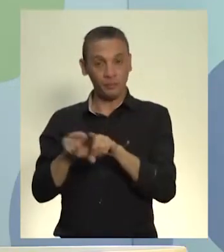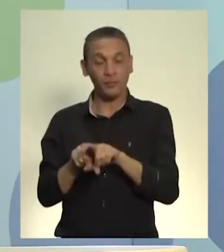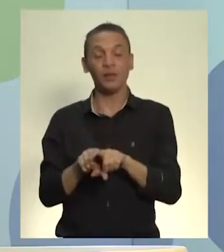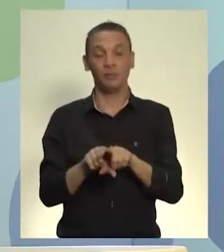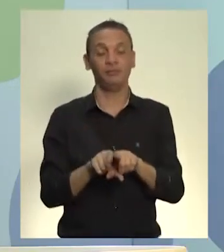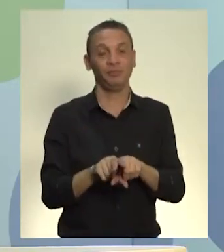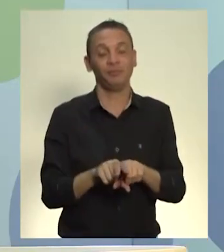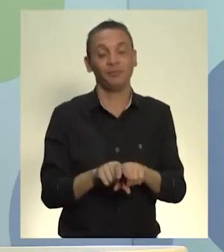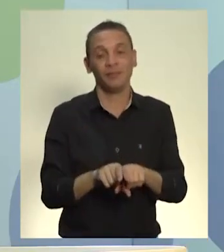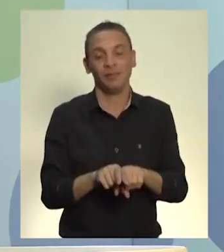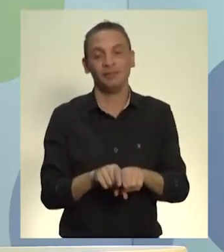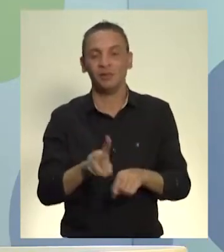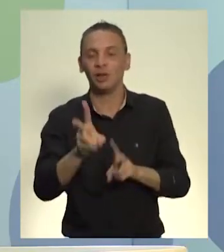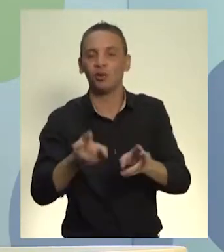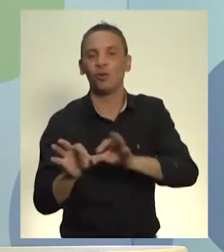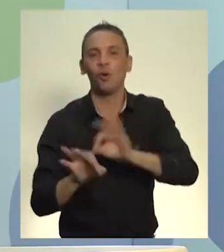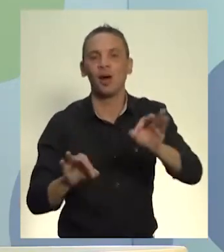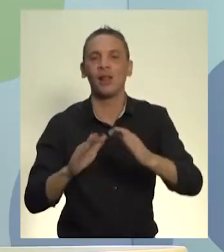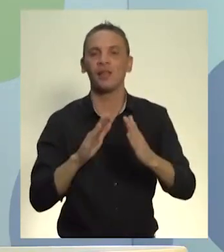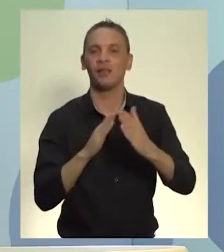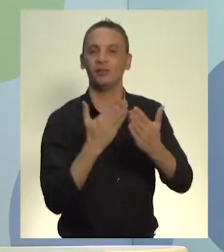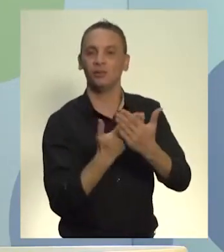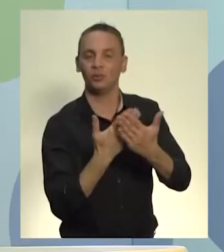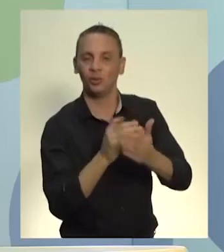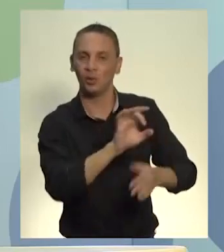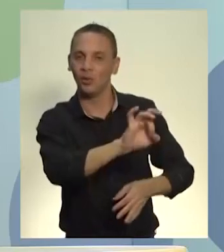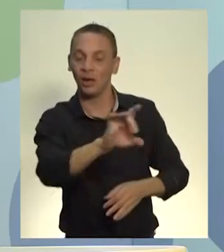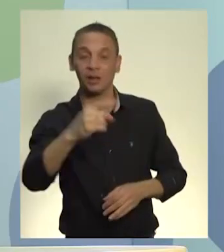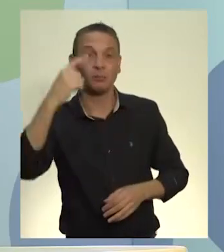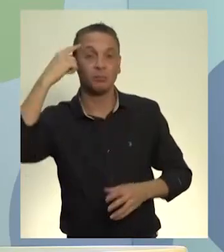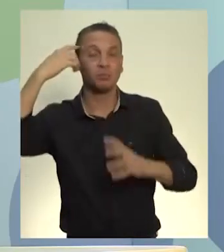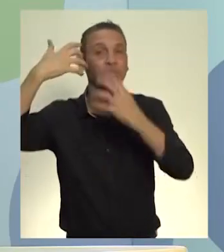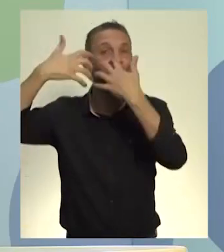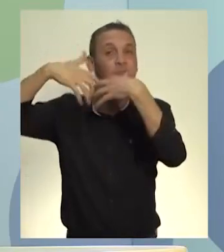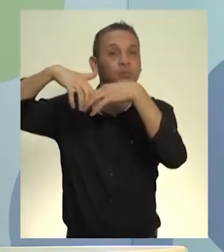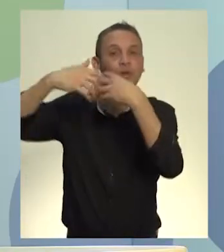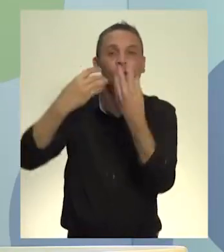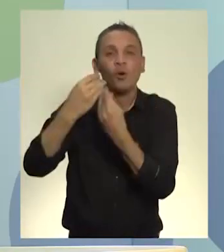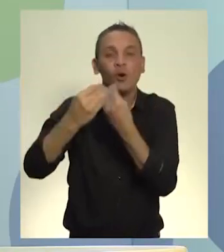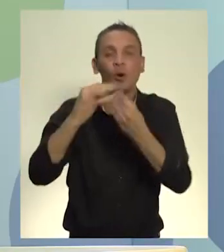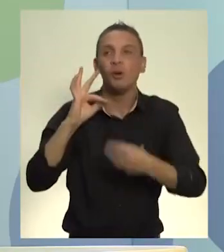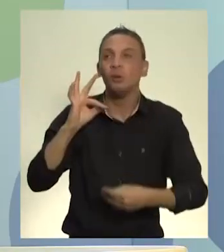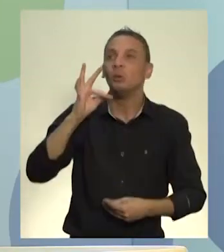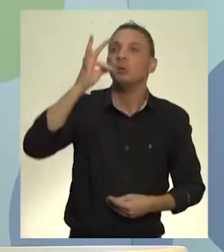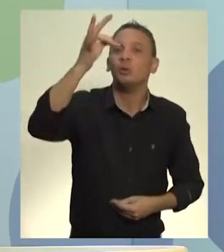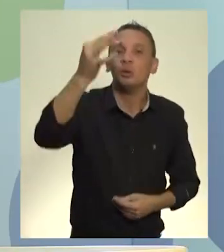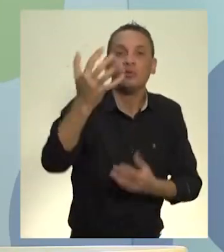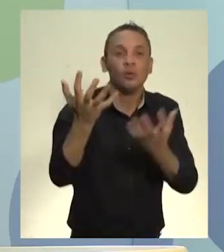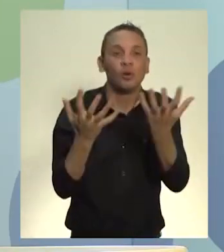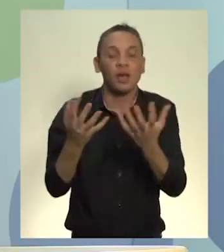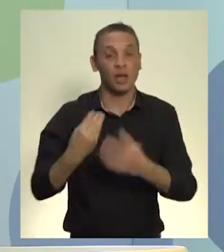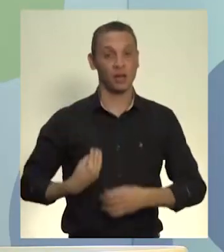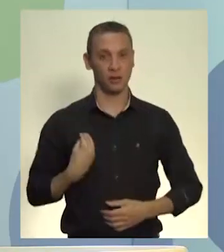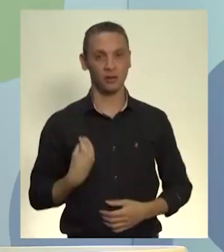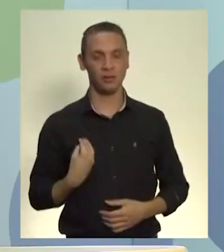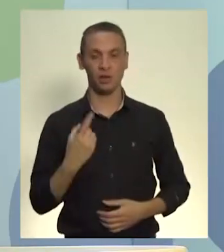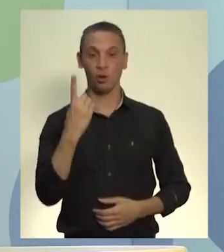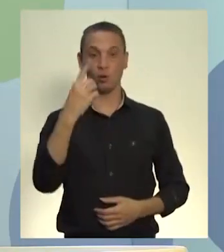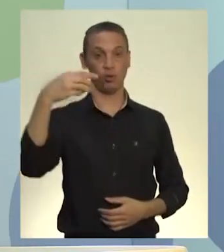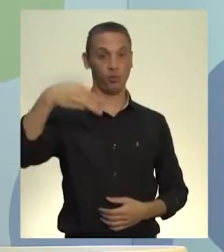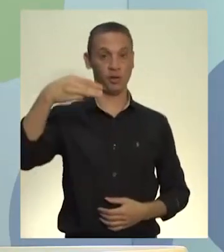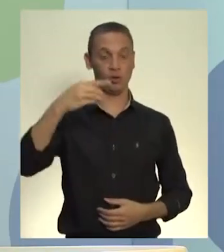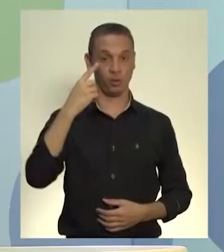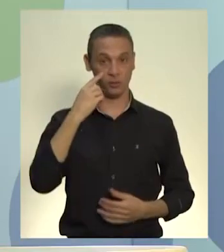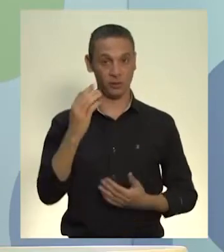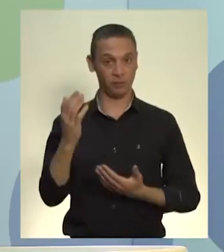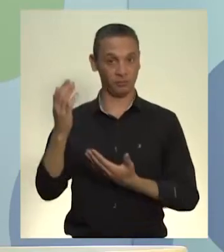continuarem organizando os estudos e pensarem no caminho que vocês estão trilhando para o seu projeto de vida. Um minutinho na tela,